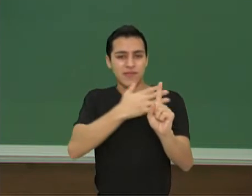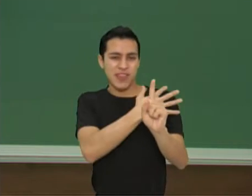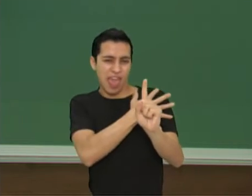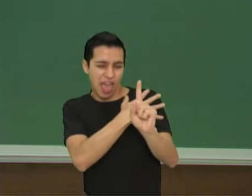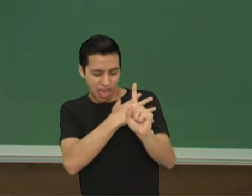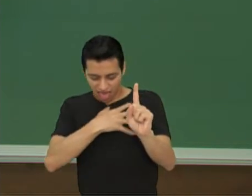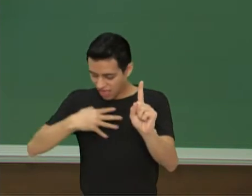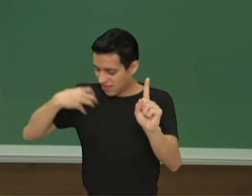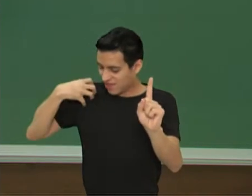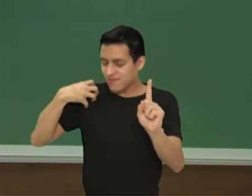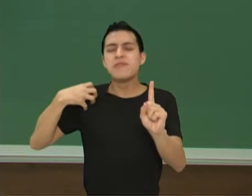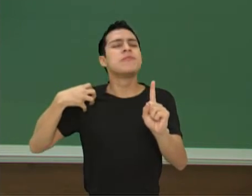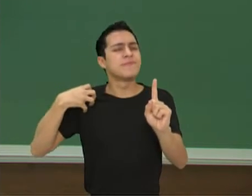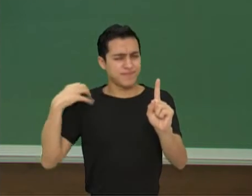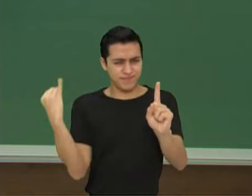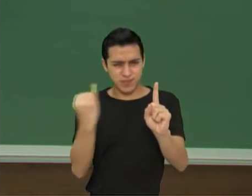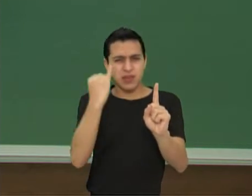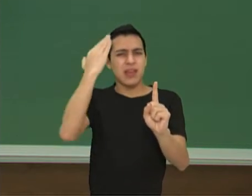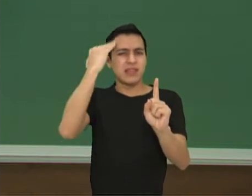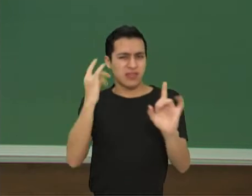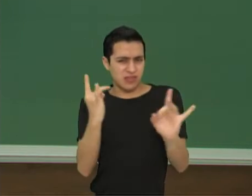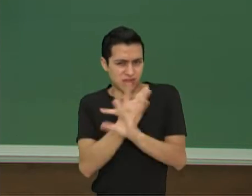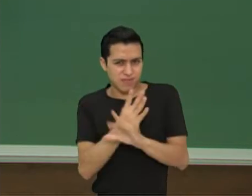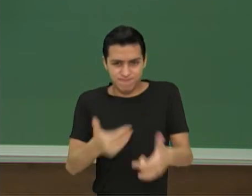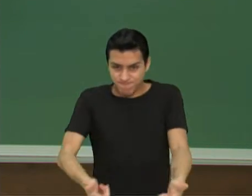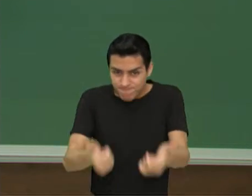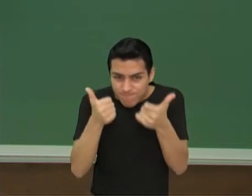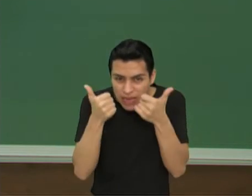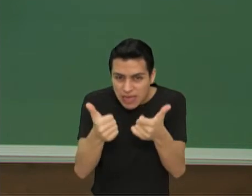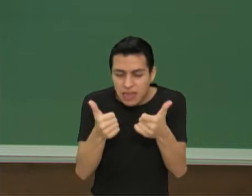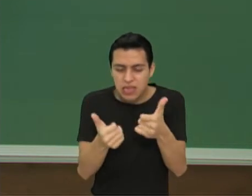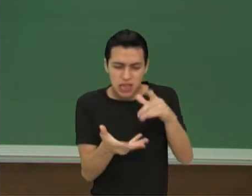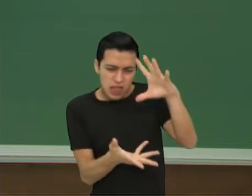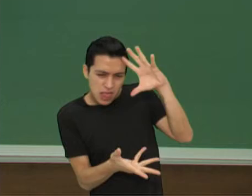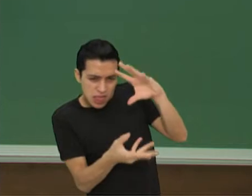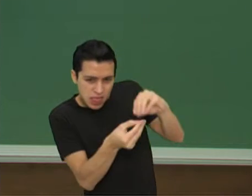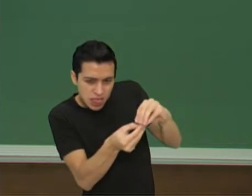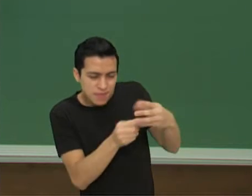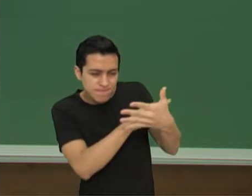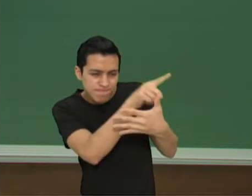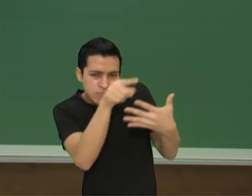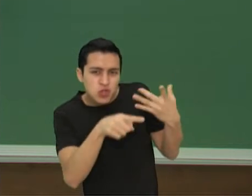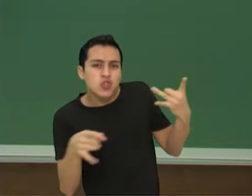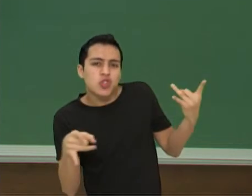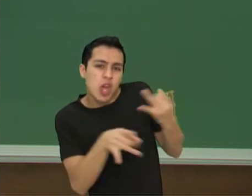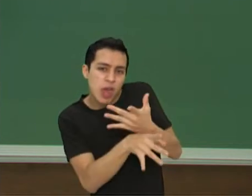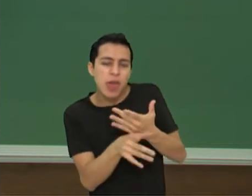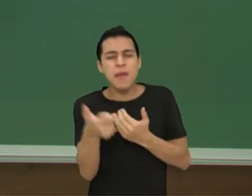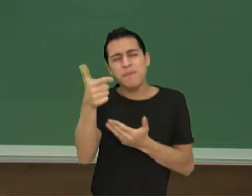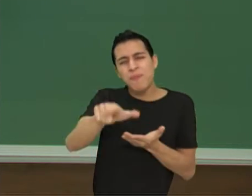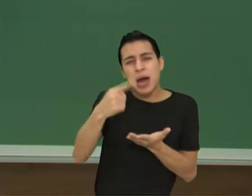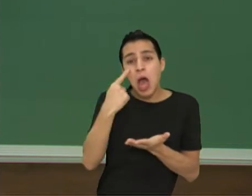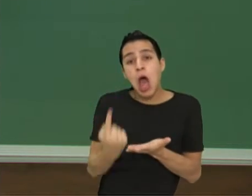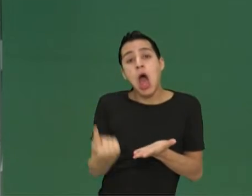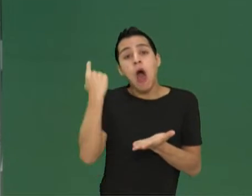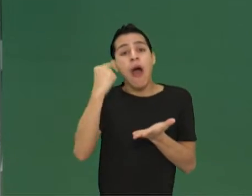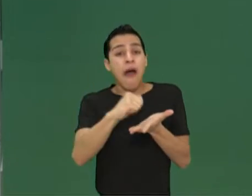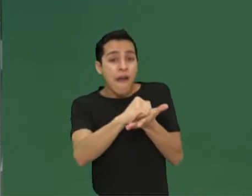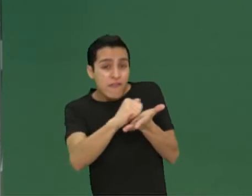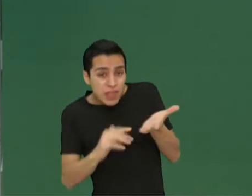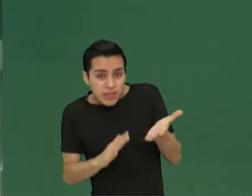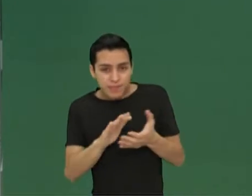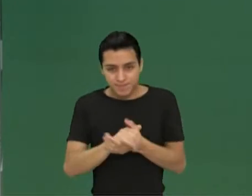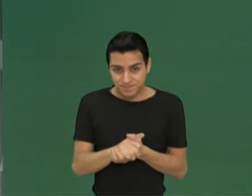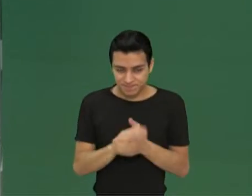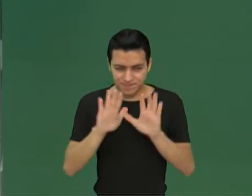Isso é bem importante a gente saber. Tá? Para fechar, então, esses argumentos que a gente viu, mais um exercício aqui. Tá? Então,